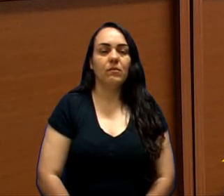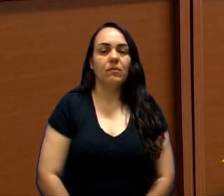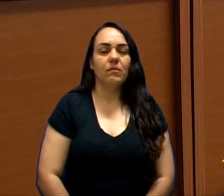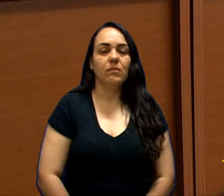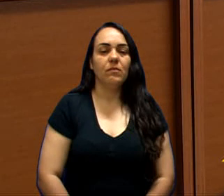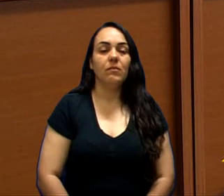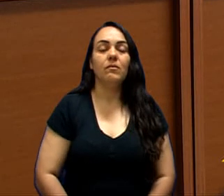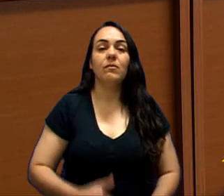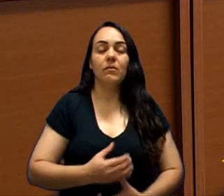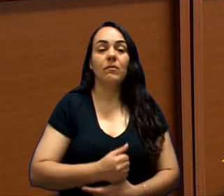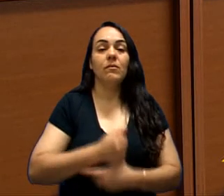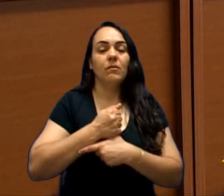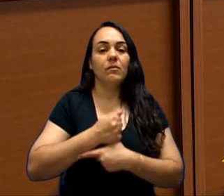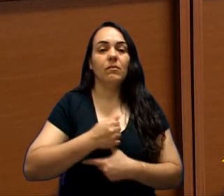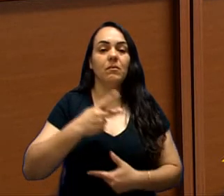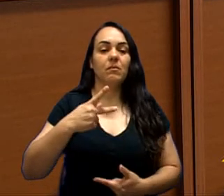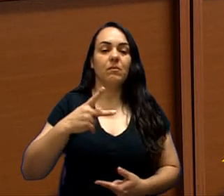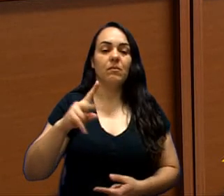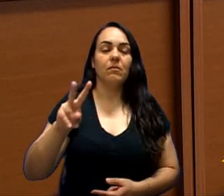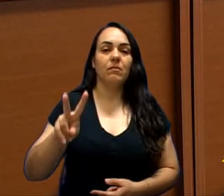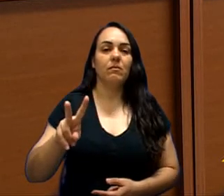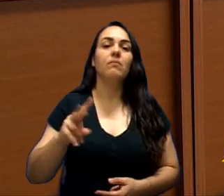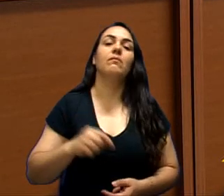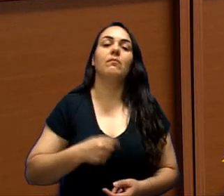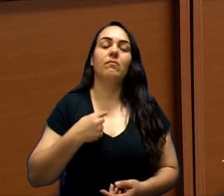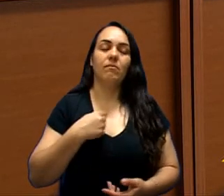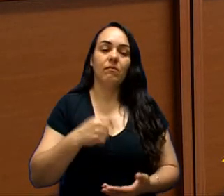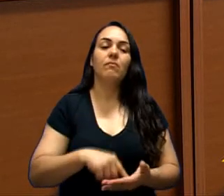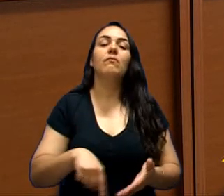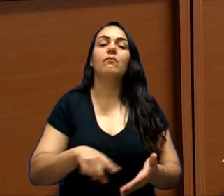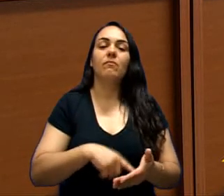O líder do PV vota sim.